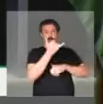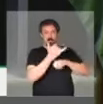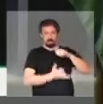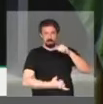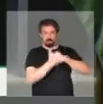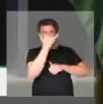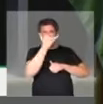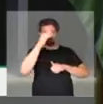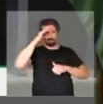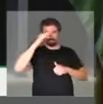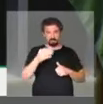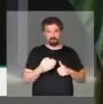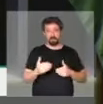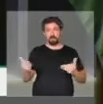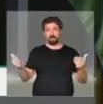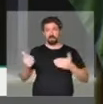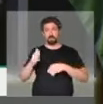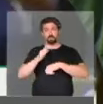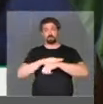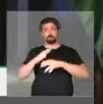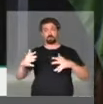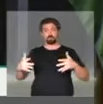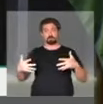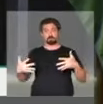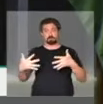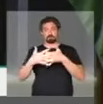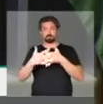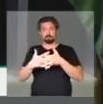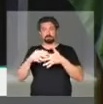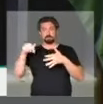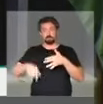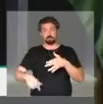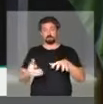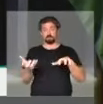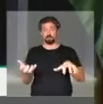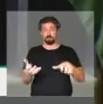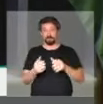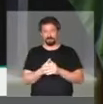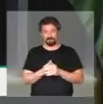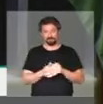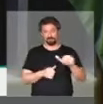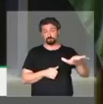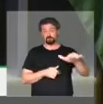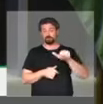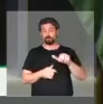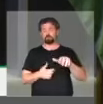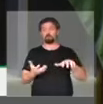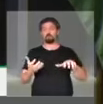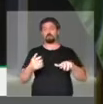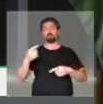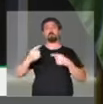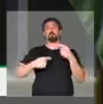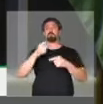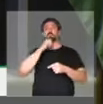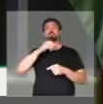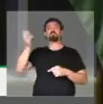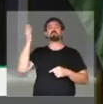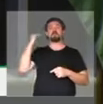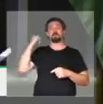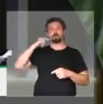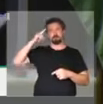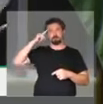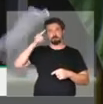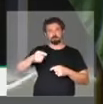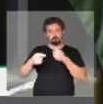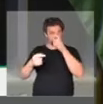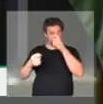numa hora em que ele entra em atrito com o próprio parlamento, chama o parlamento da velha política e determina